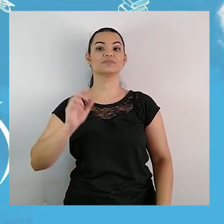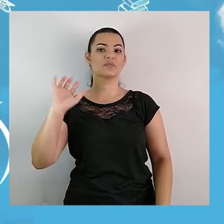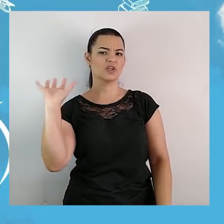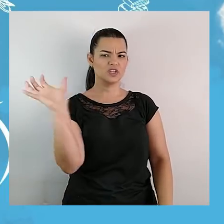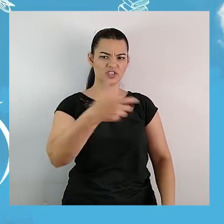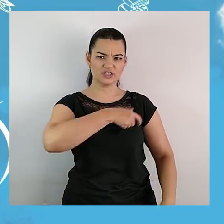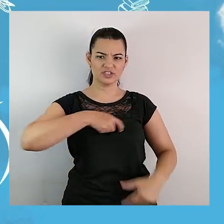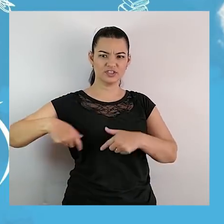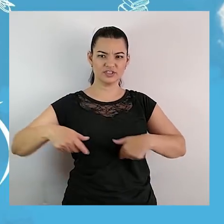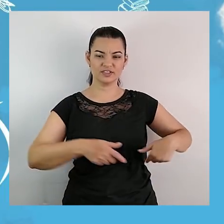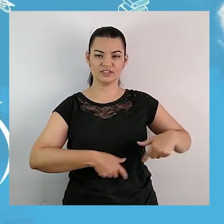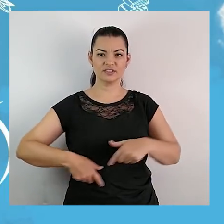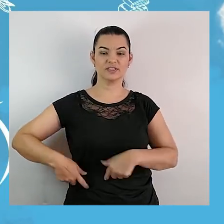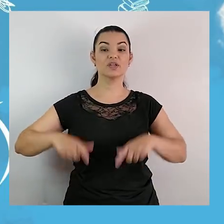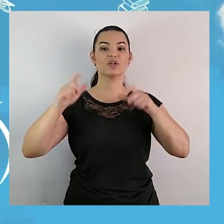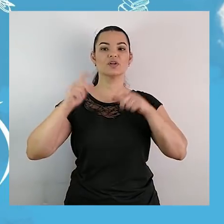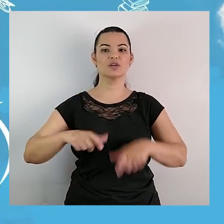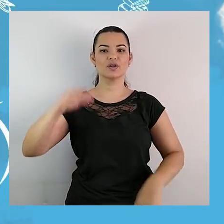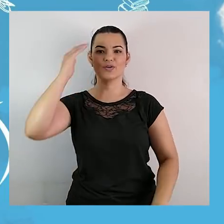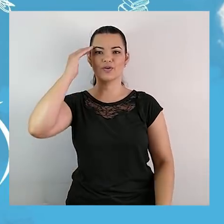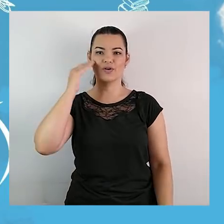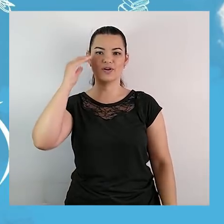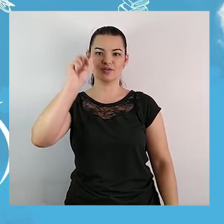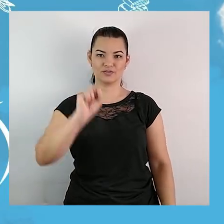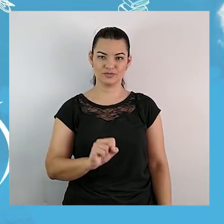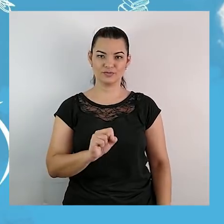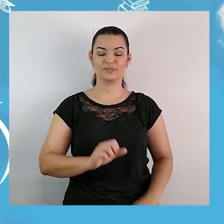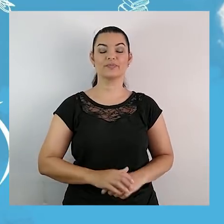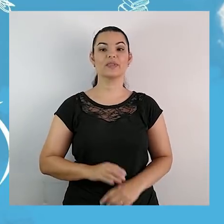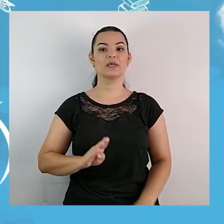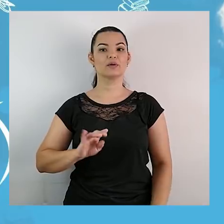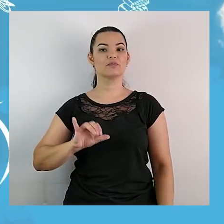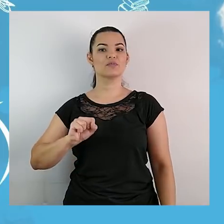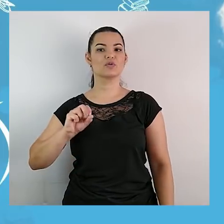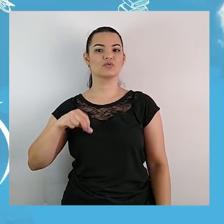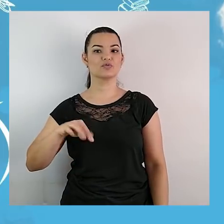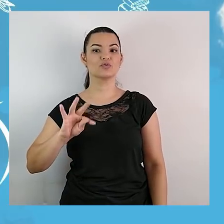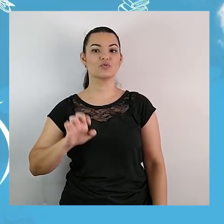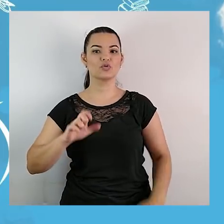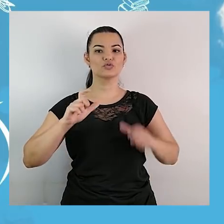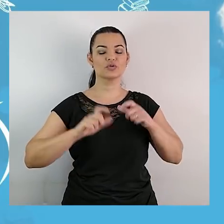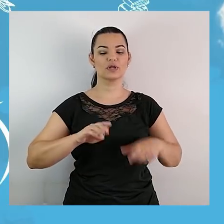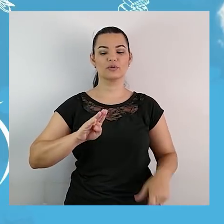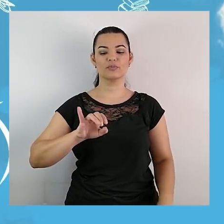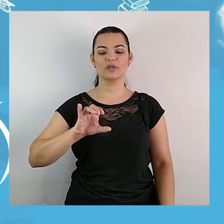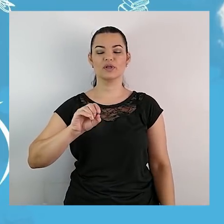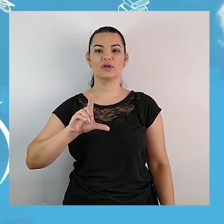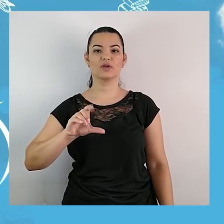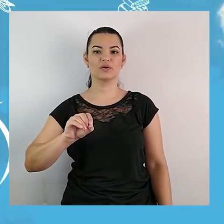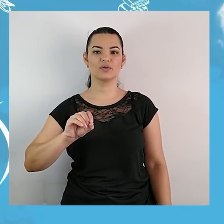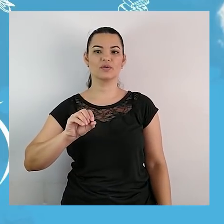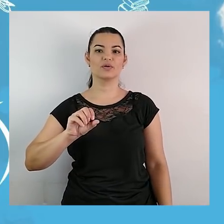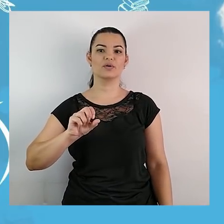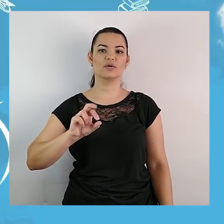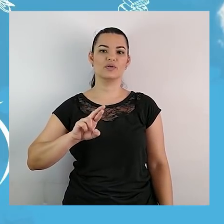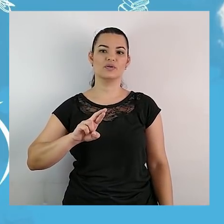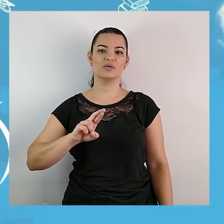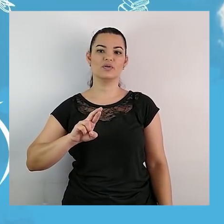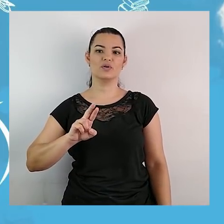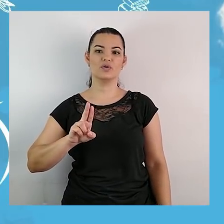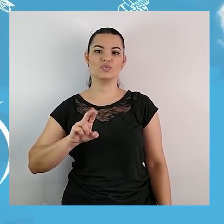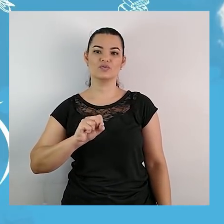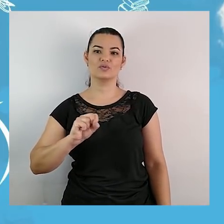da Coreia do Sul. O bisonte da Bielorrússia.